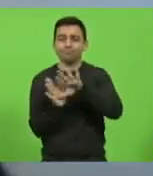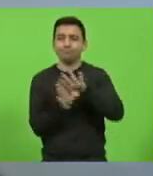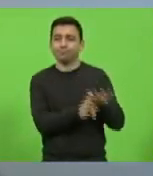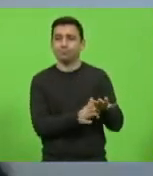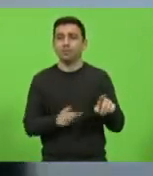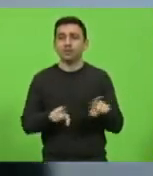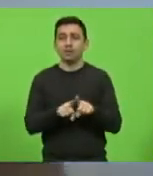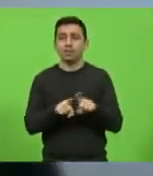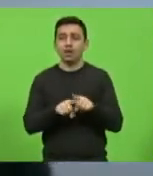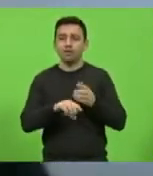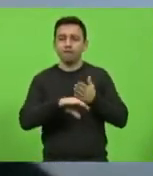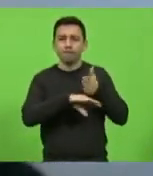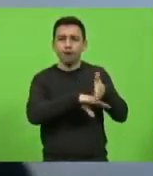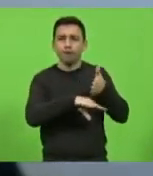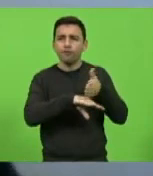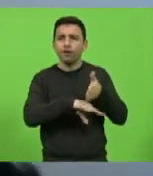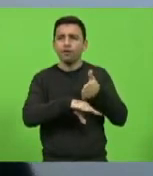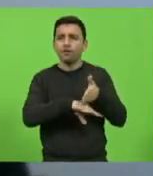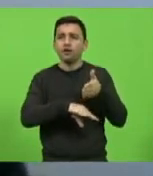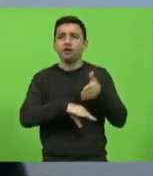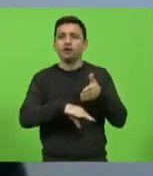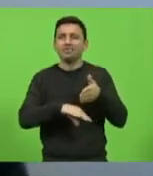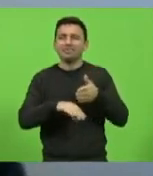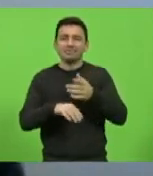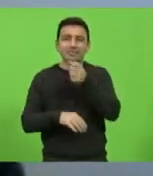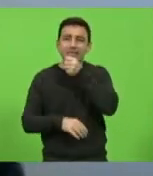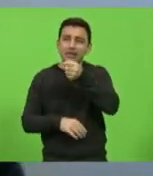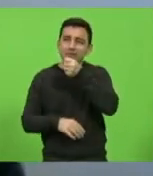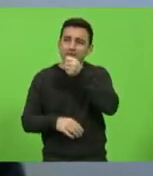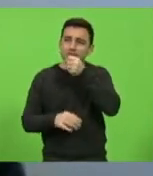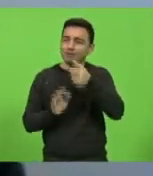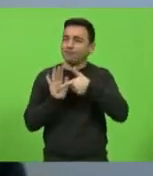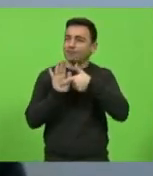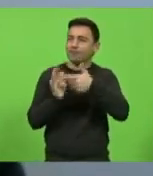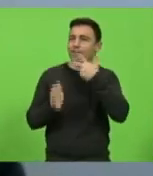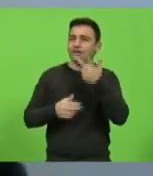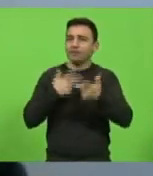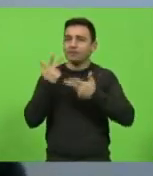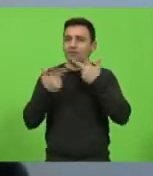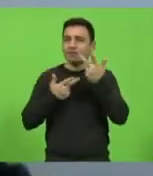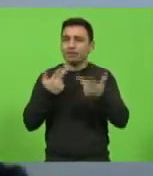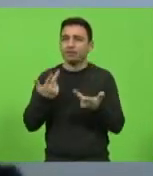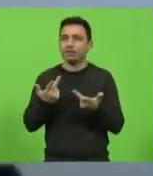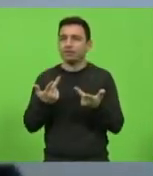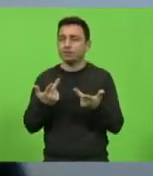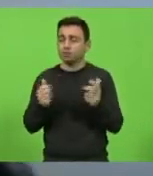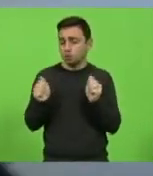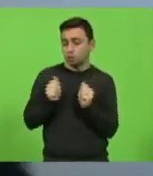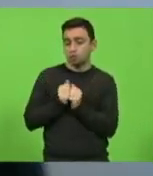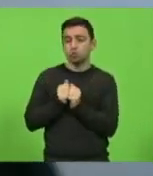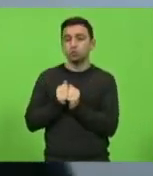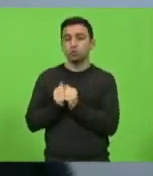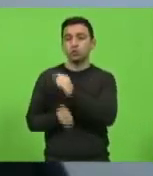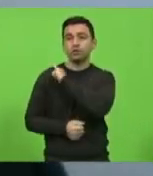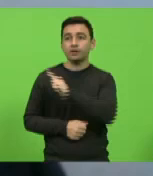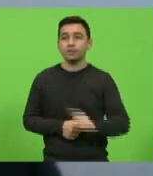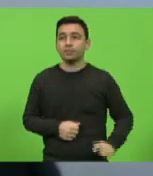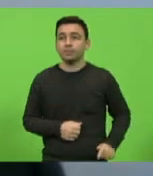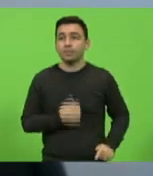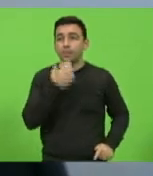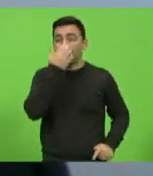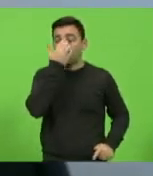a compra em diversas entrevistas coletivas, muitas com o governador, nas quais